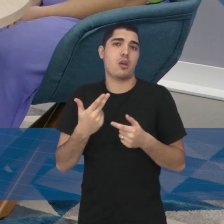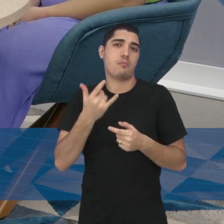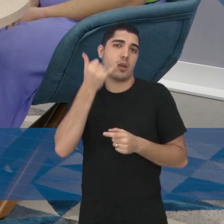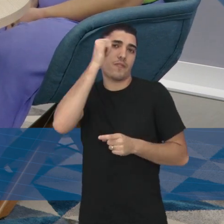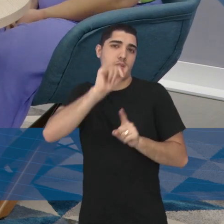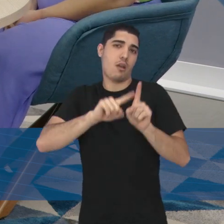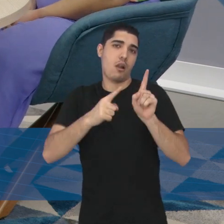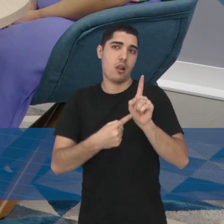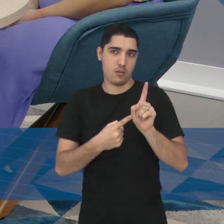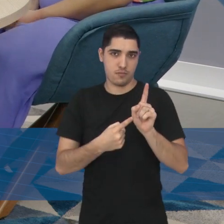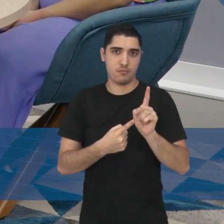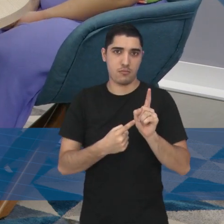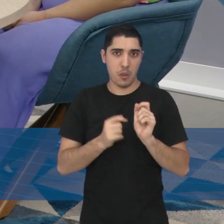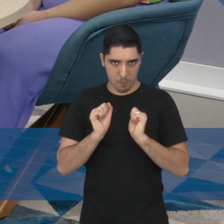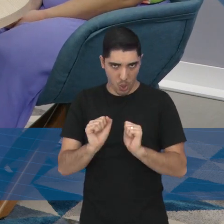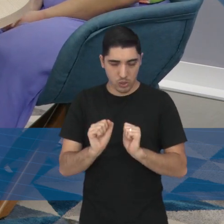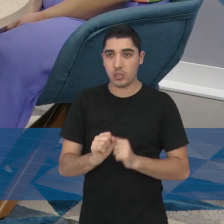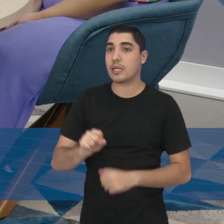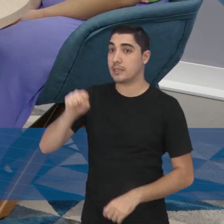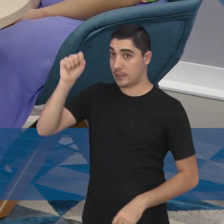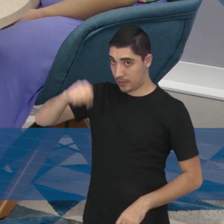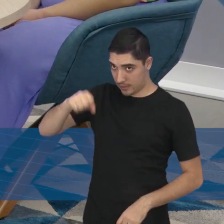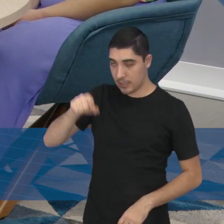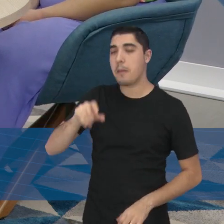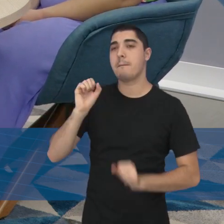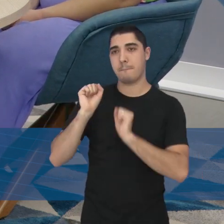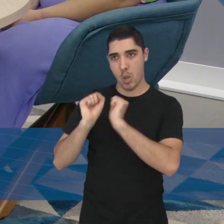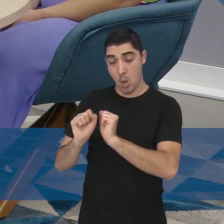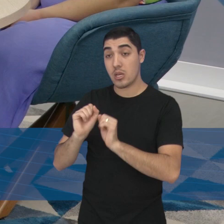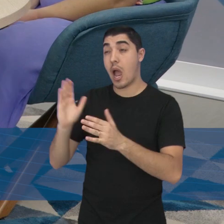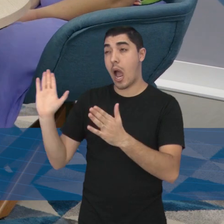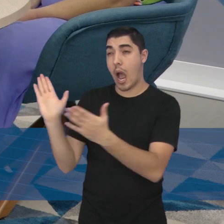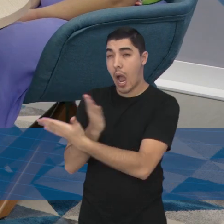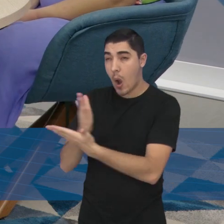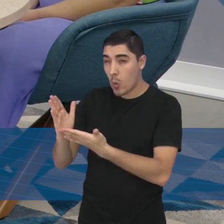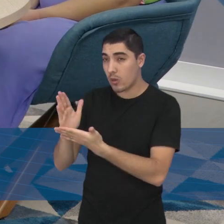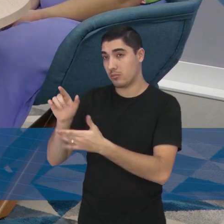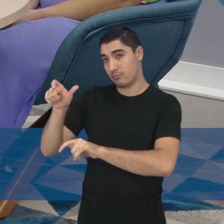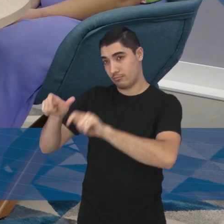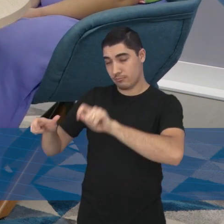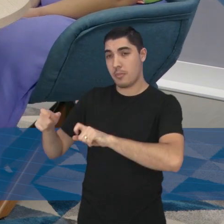ainda é um tabu, alguns profissionais não se sentem à vontade